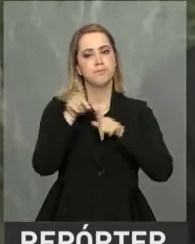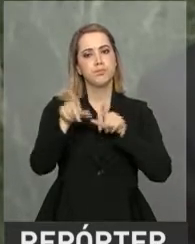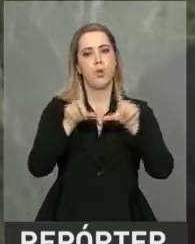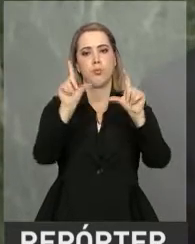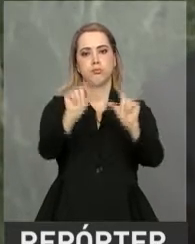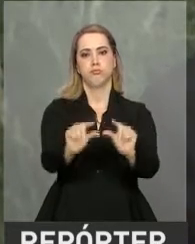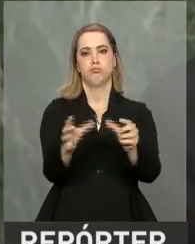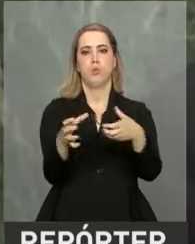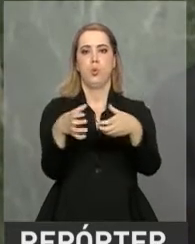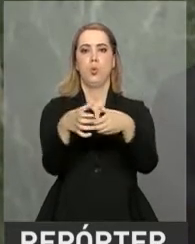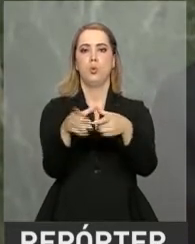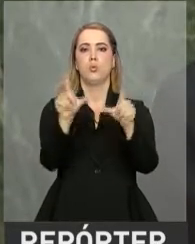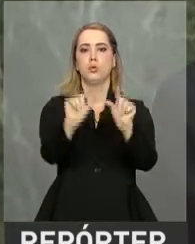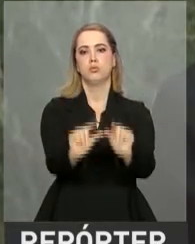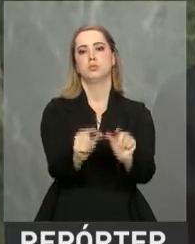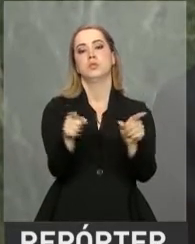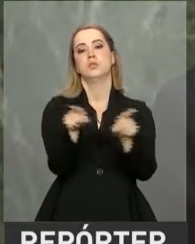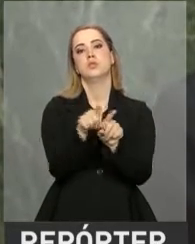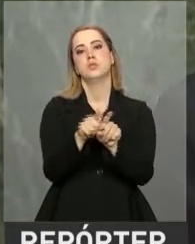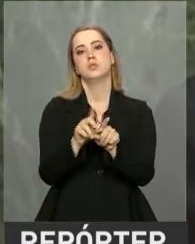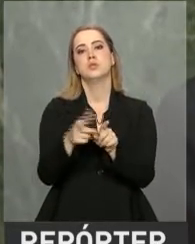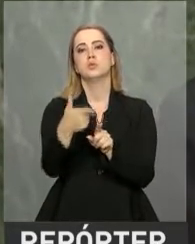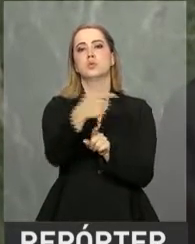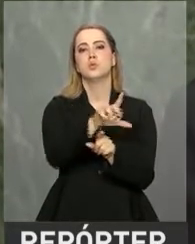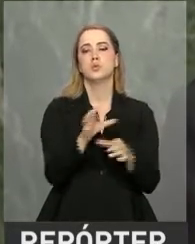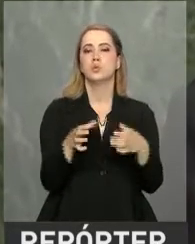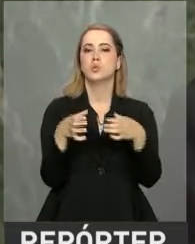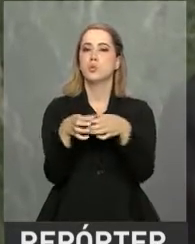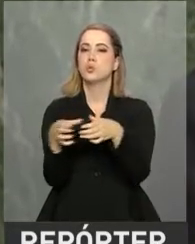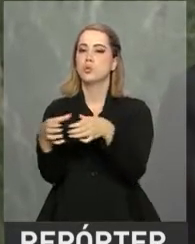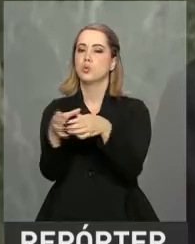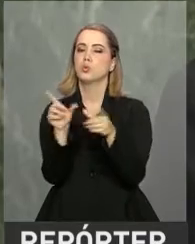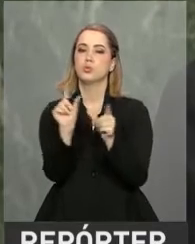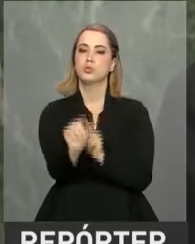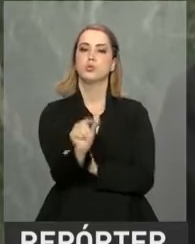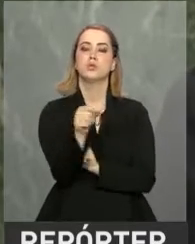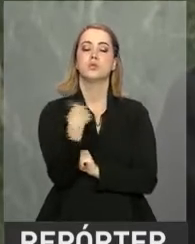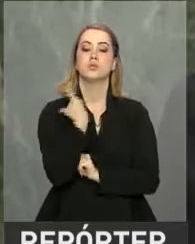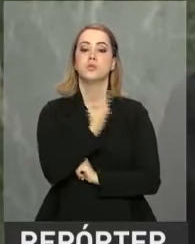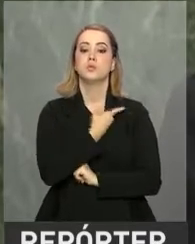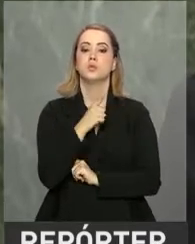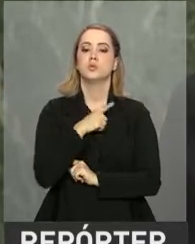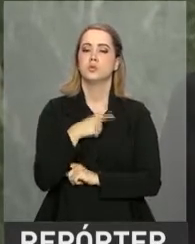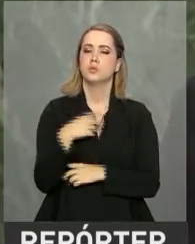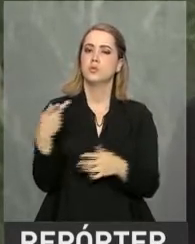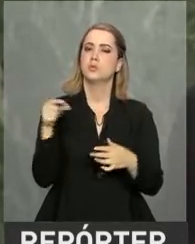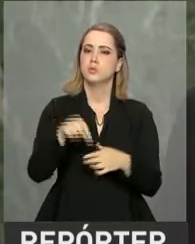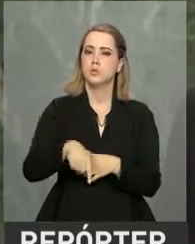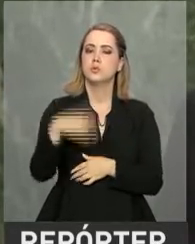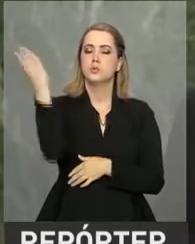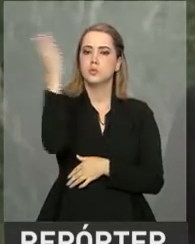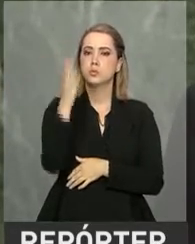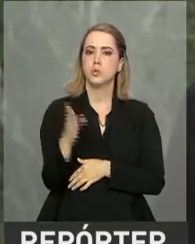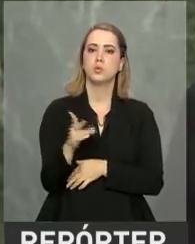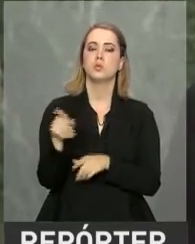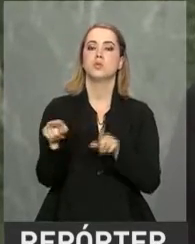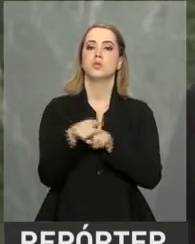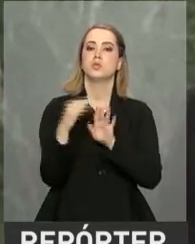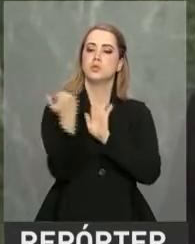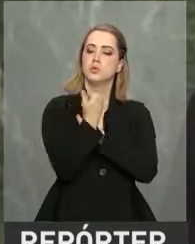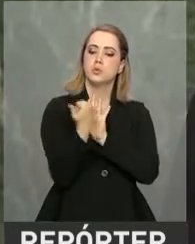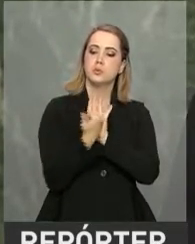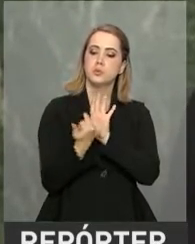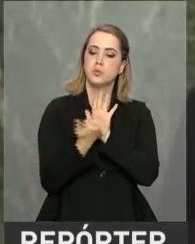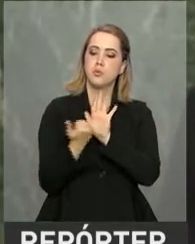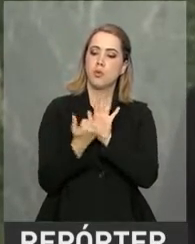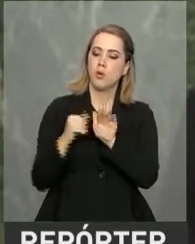segmentos mais vulneráveis de nossa sociedade. É o que temos feito no Brasil, com programas de transferência